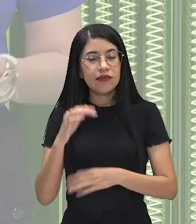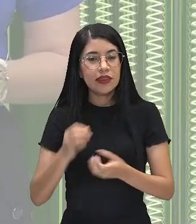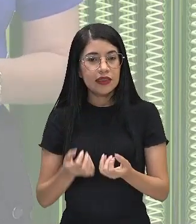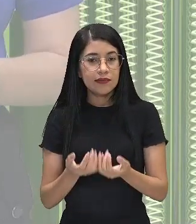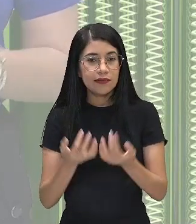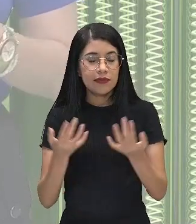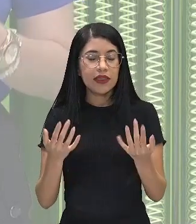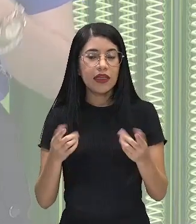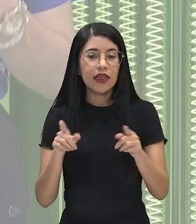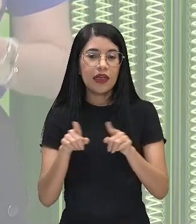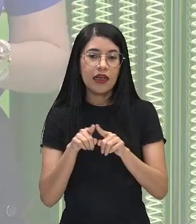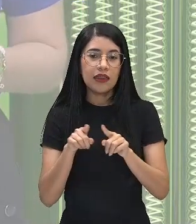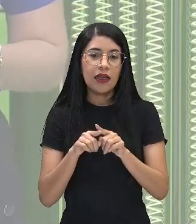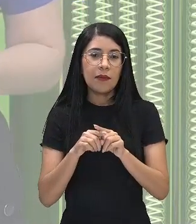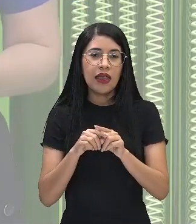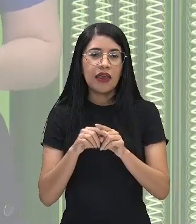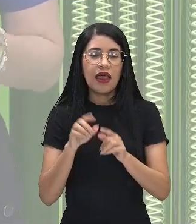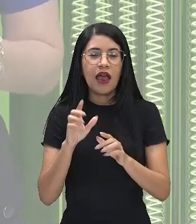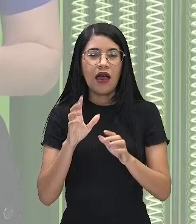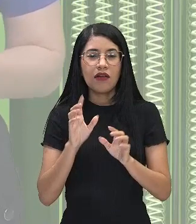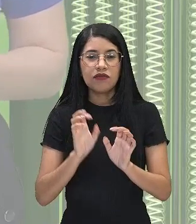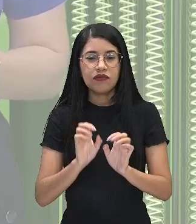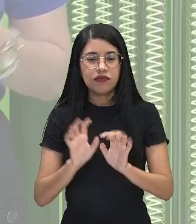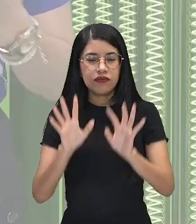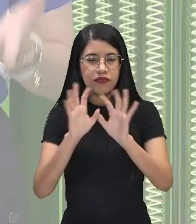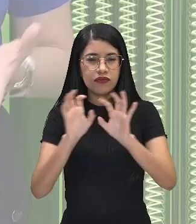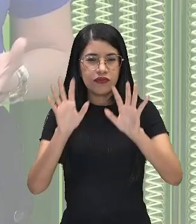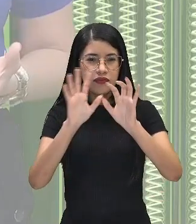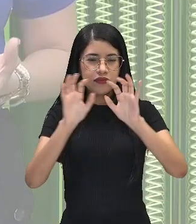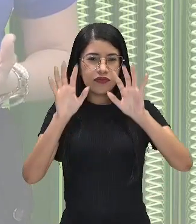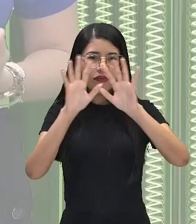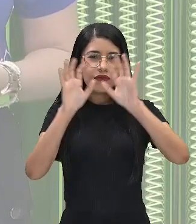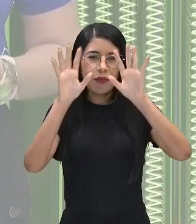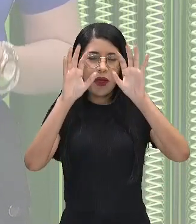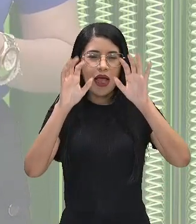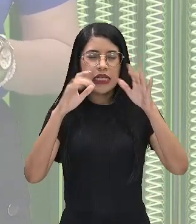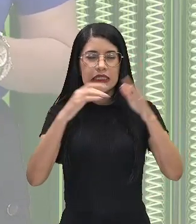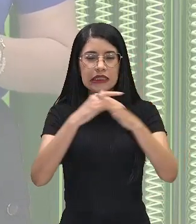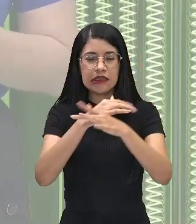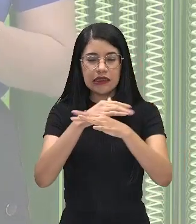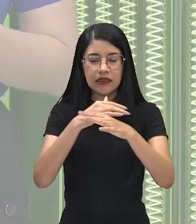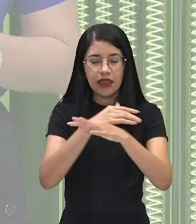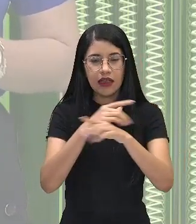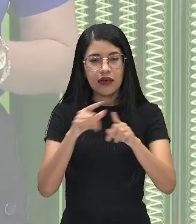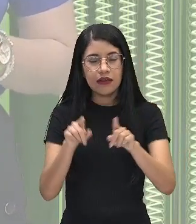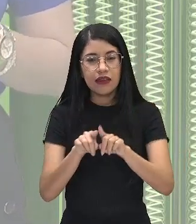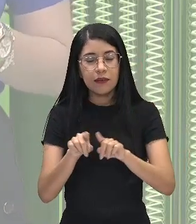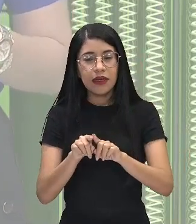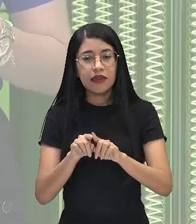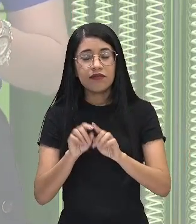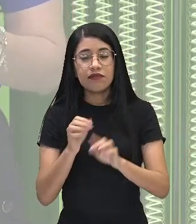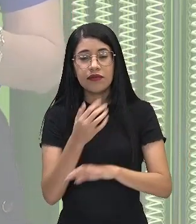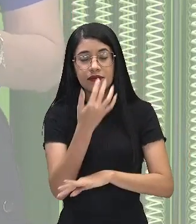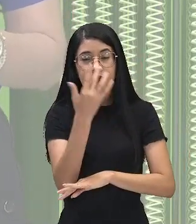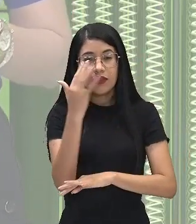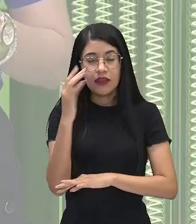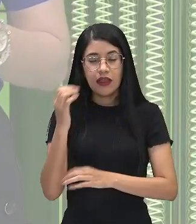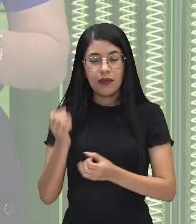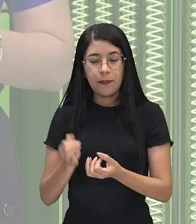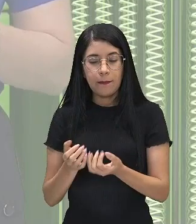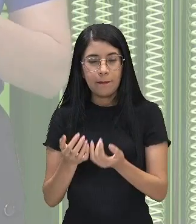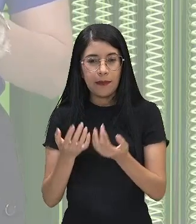grande quantidade de fumaça presente nas cidades. Então, esses incêndios que